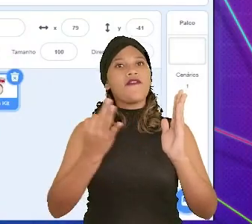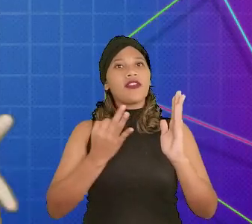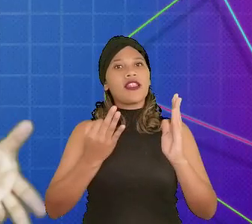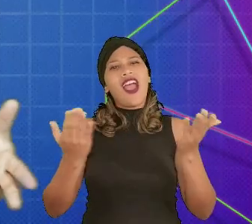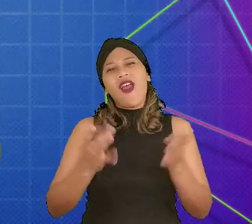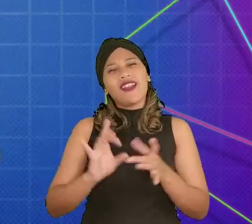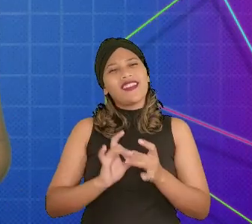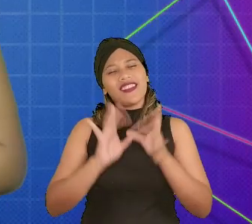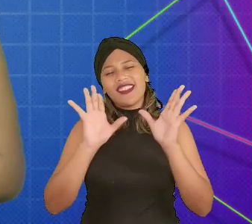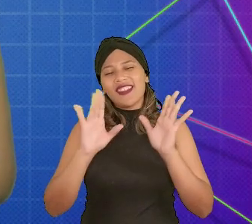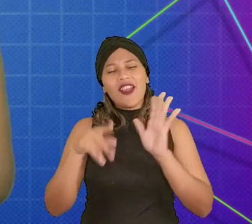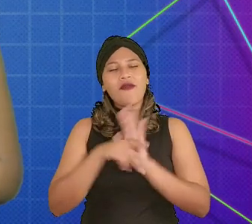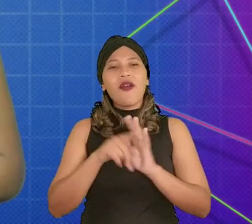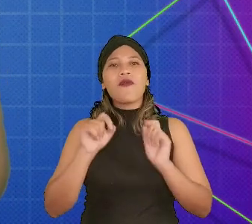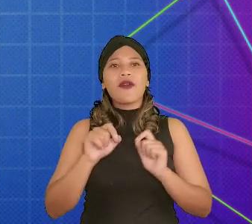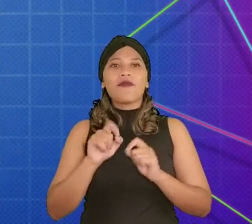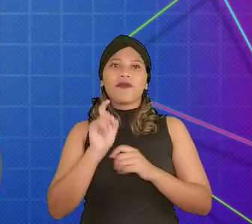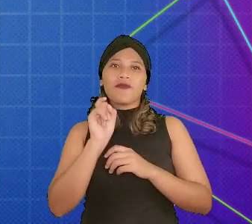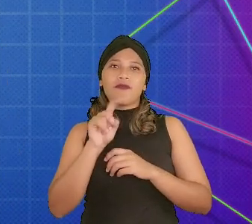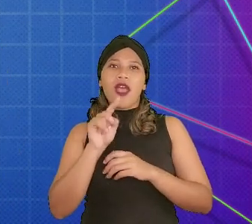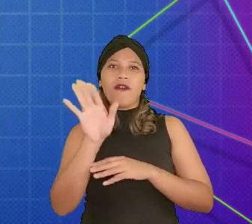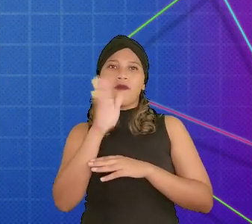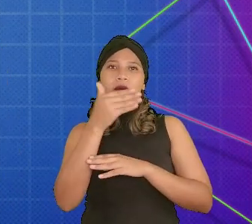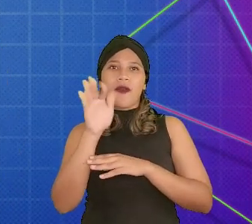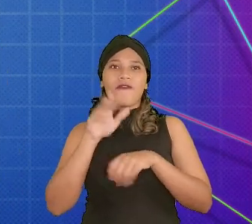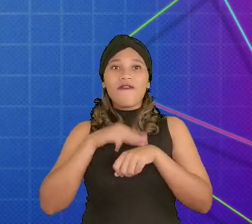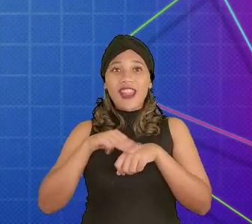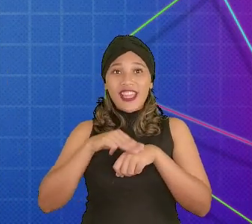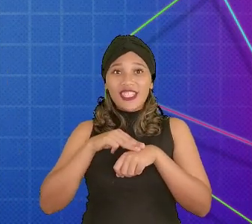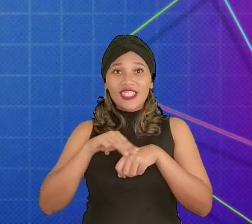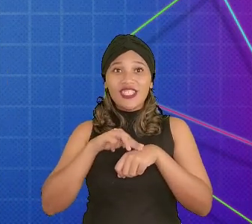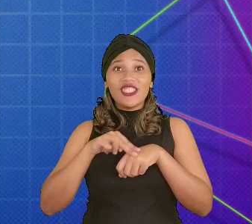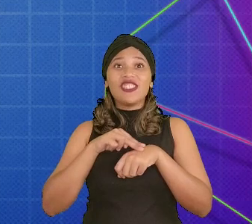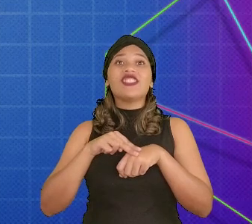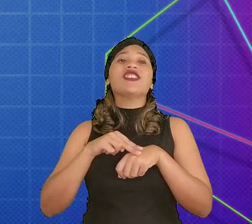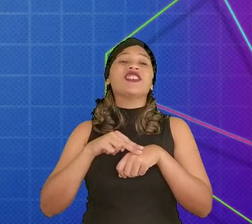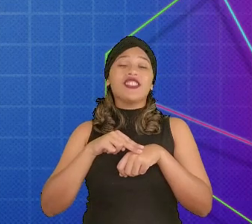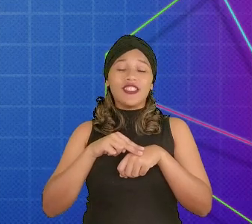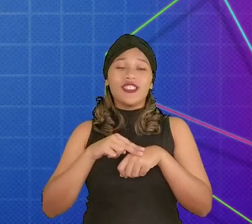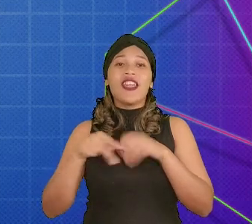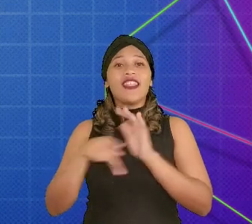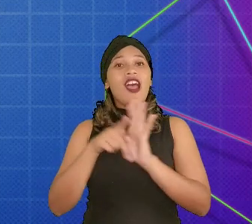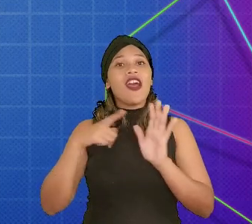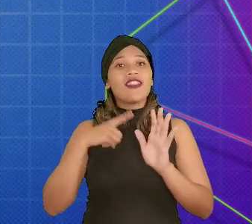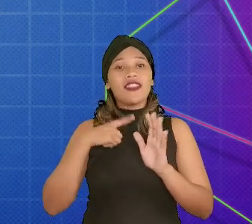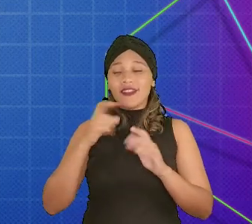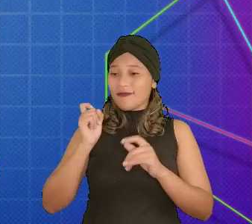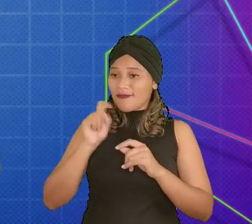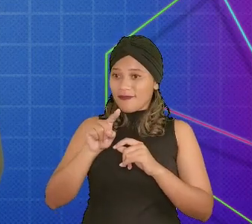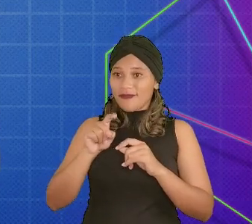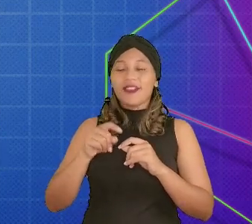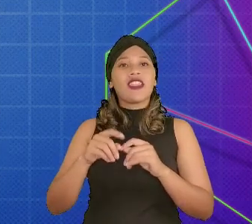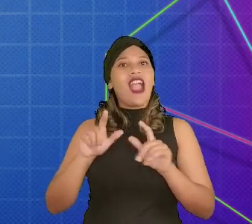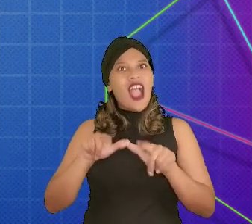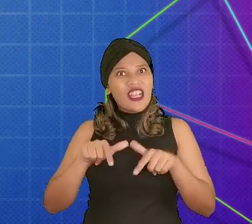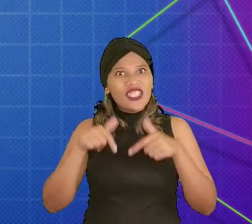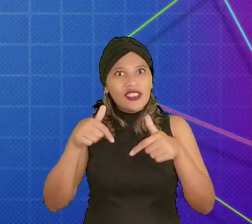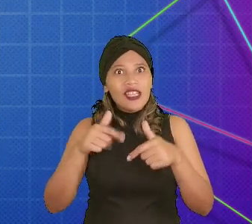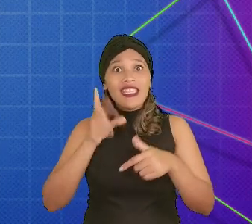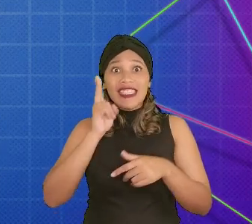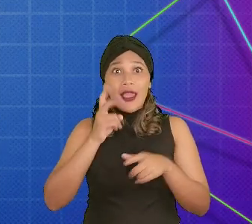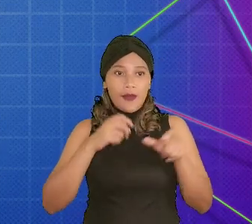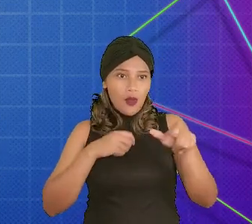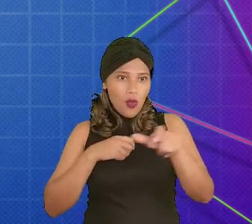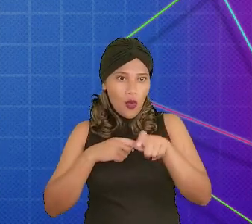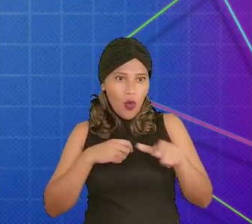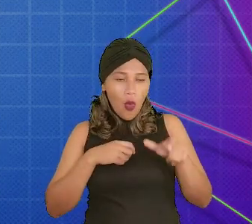Agora é só testar o resultado ao clicar na bandeirinha verde em cima da tela. Os comandos configurados são ativados e cada vez